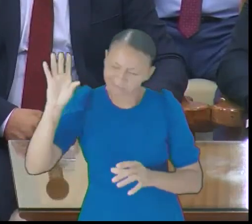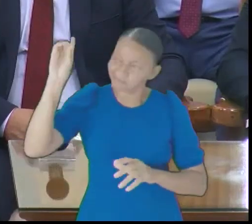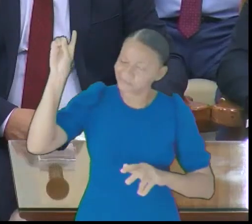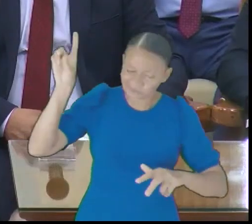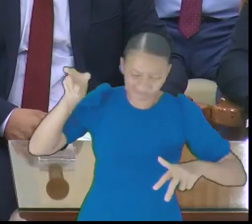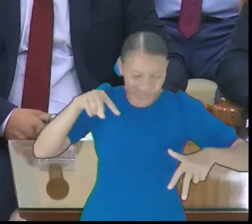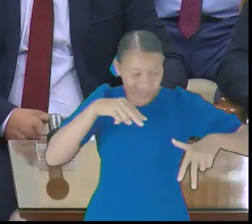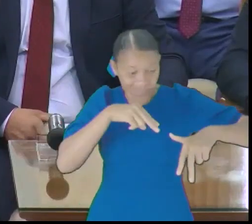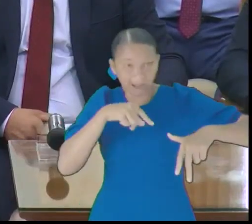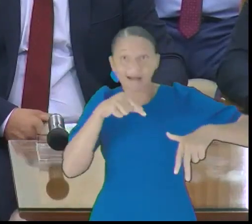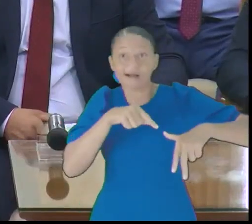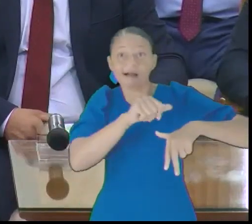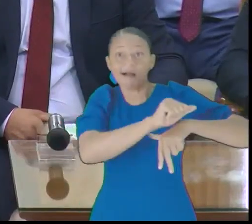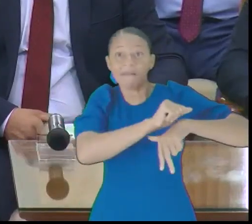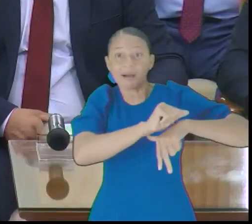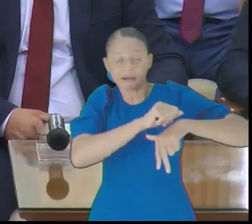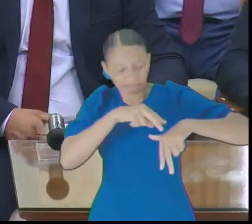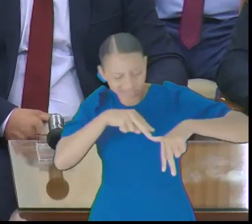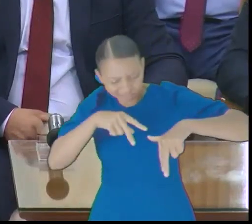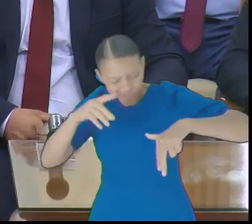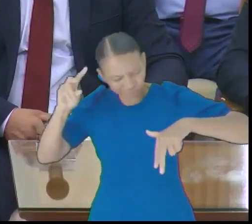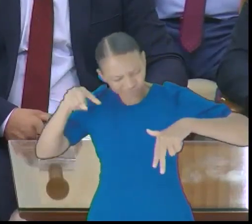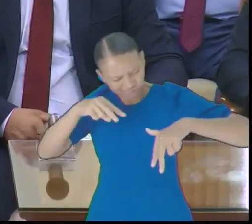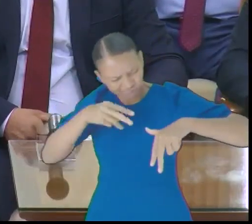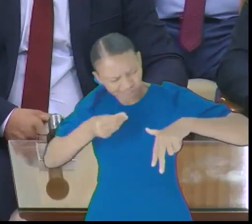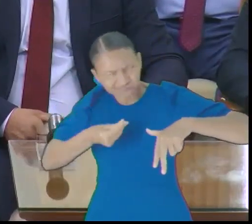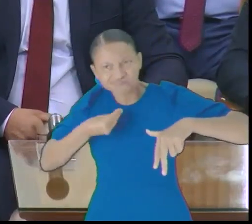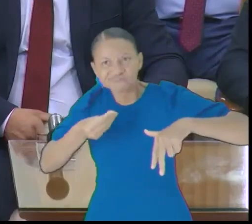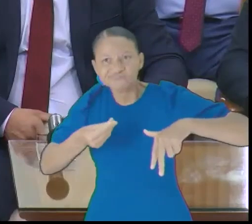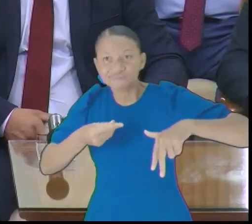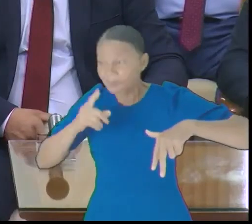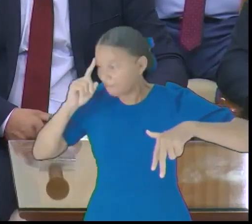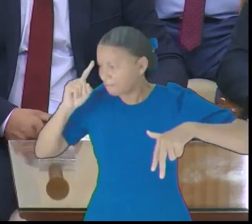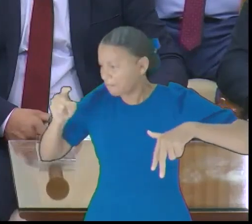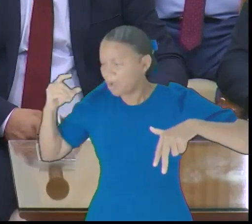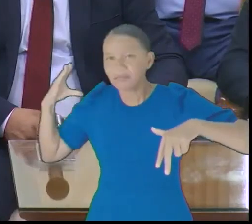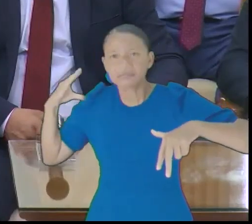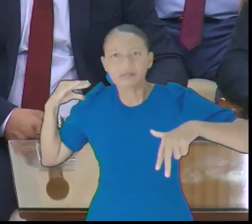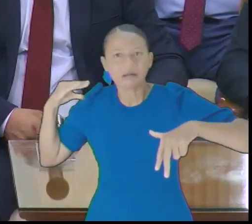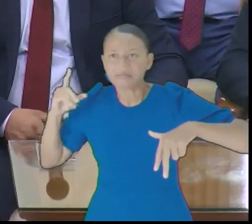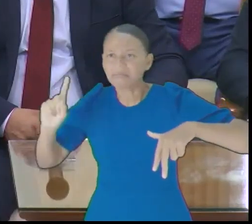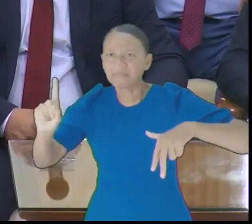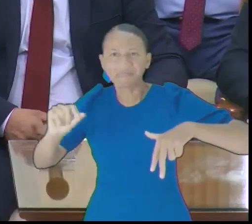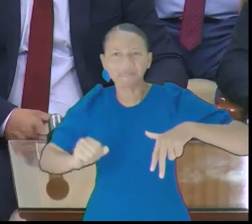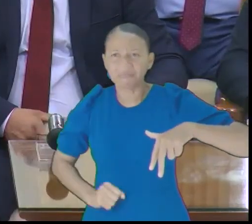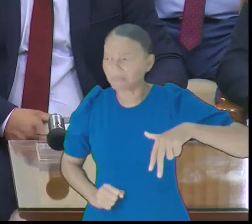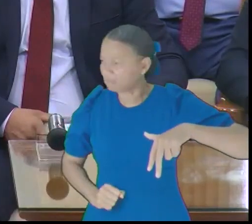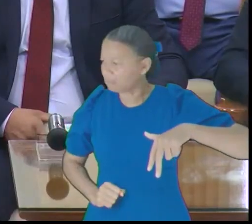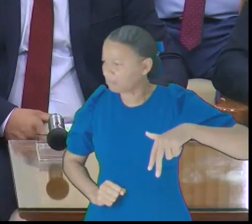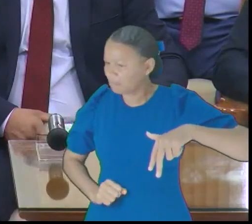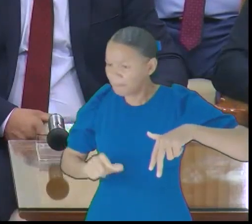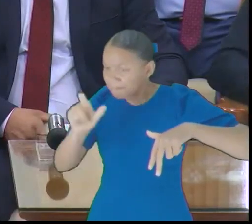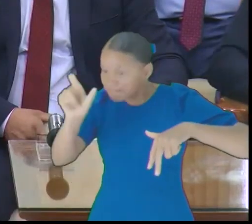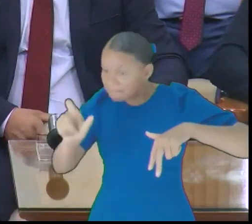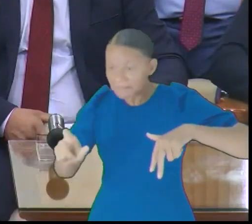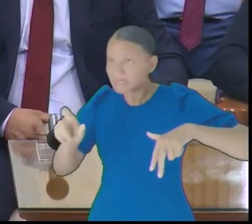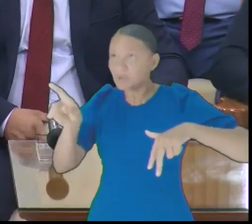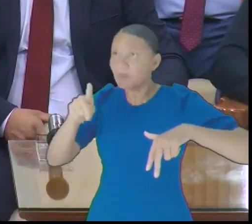está bem. E Deus não manda um anjo, Deus não manda um ser